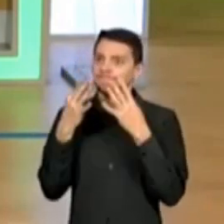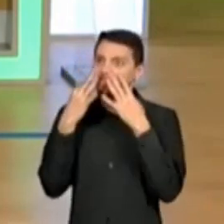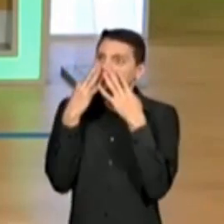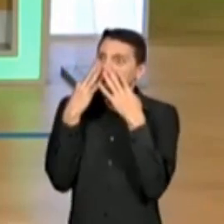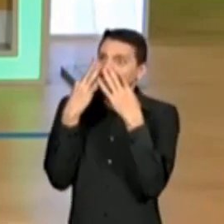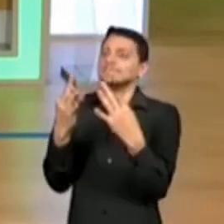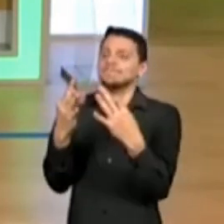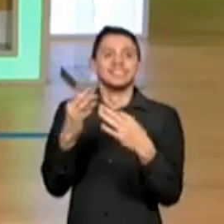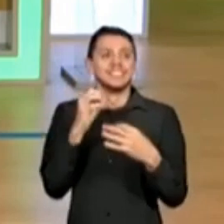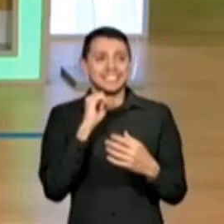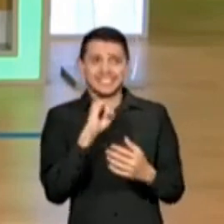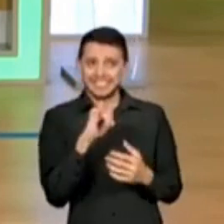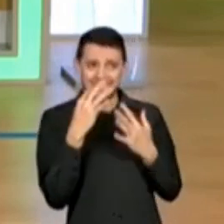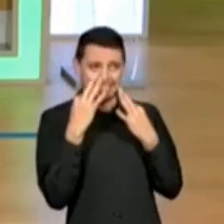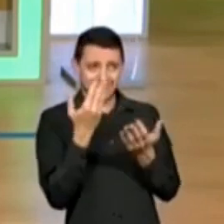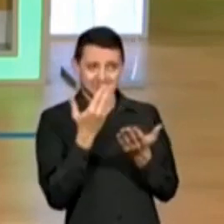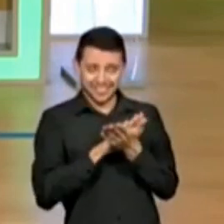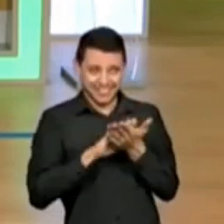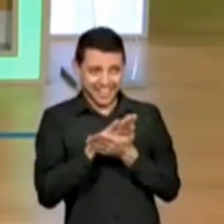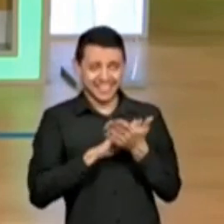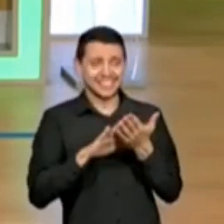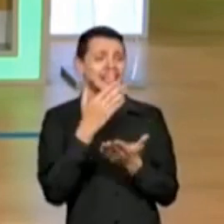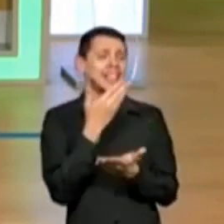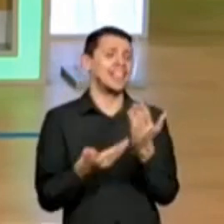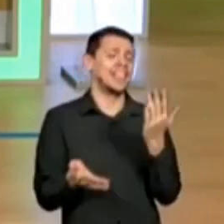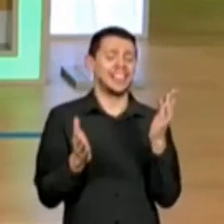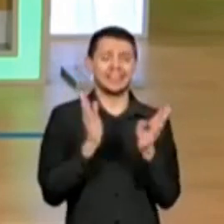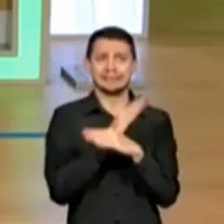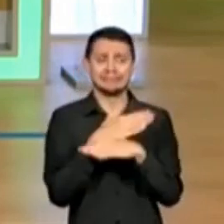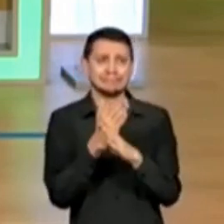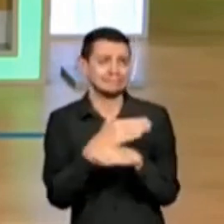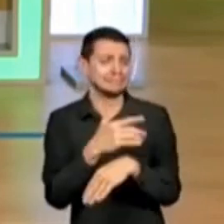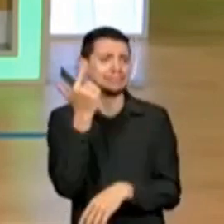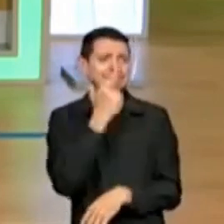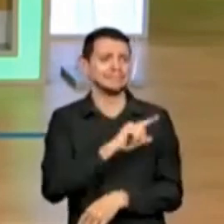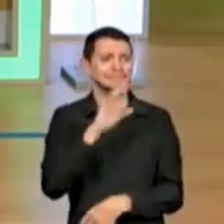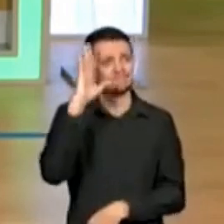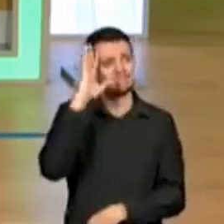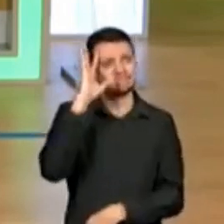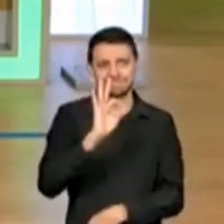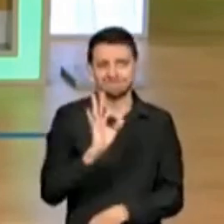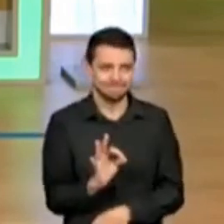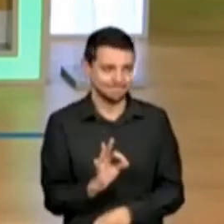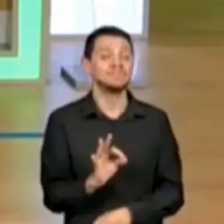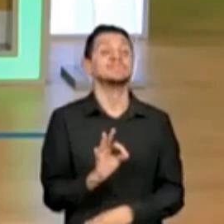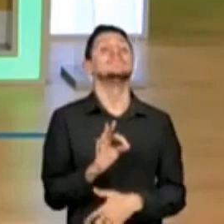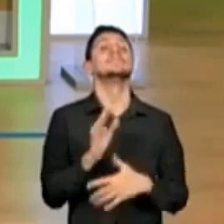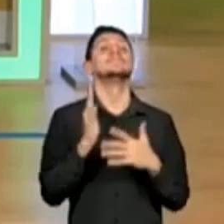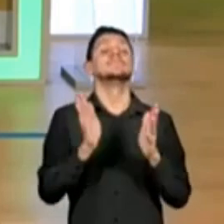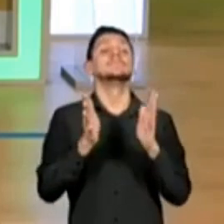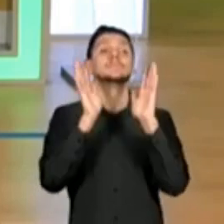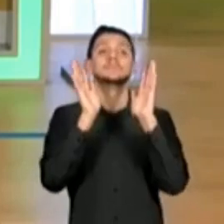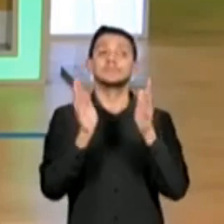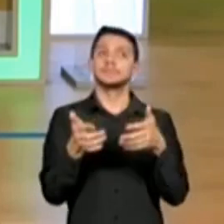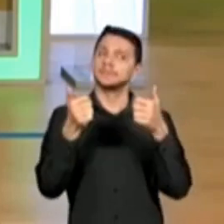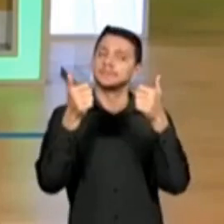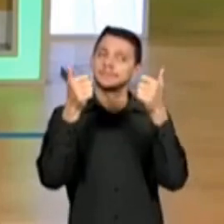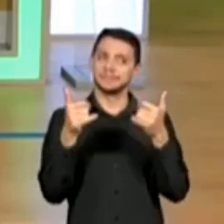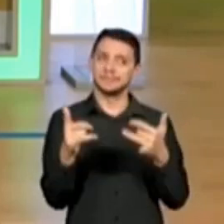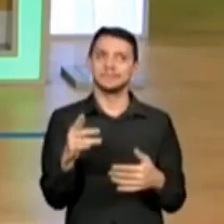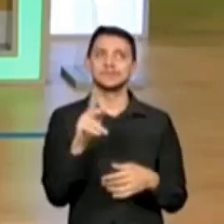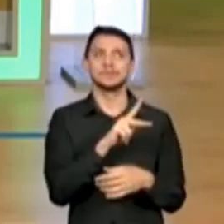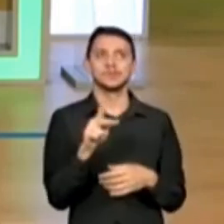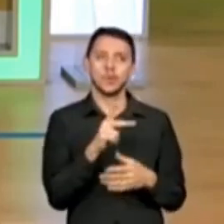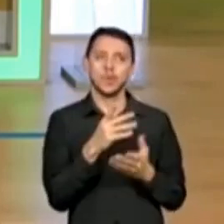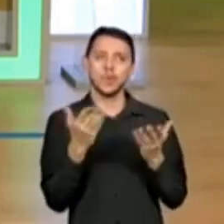perde alguma coisa, perdeu o fio da meada, já era, não consegue entender mais, tá? E como eu falei, hoje é uma grande